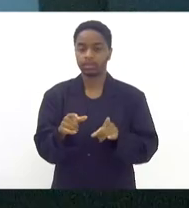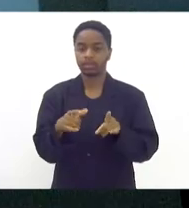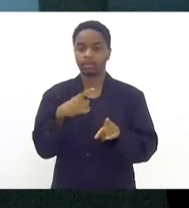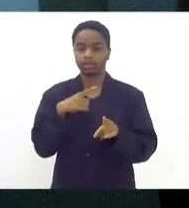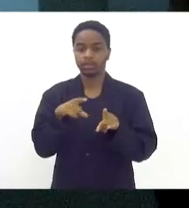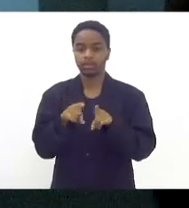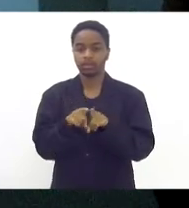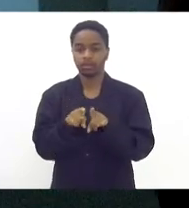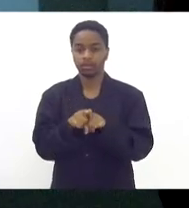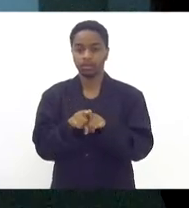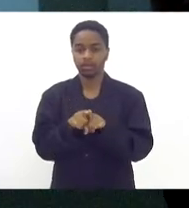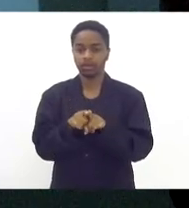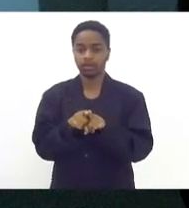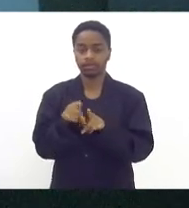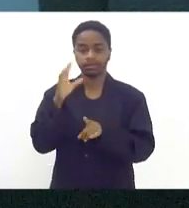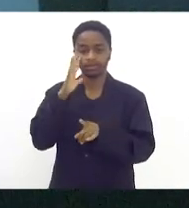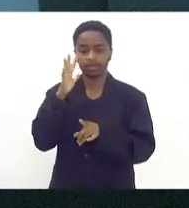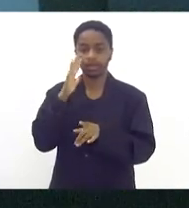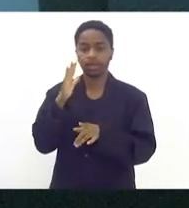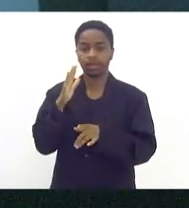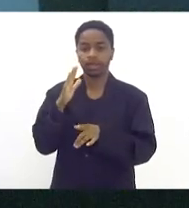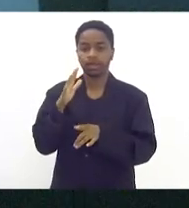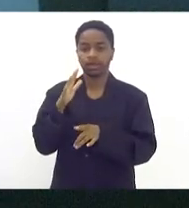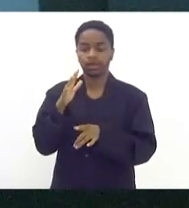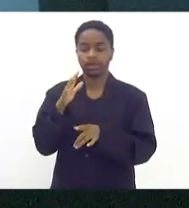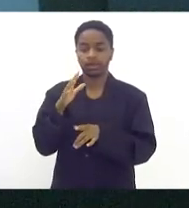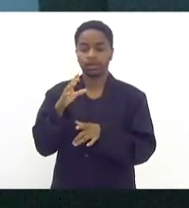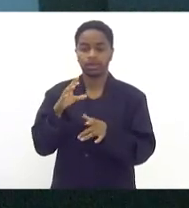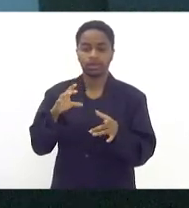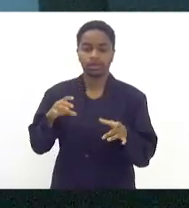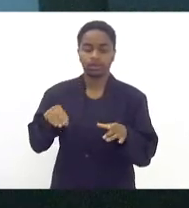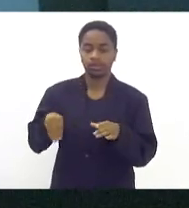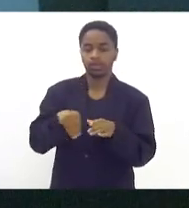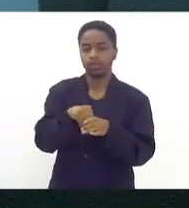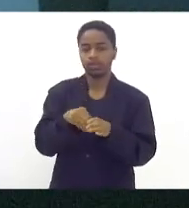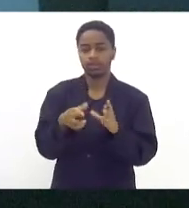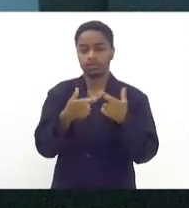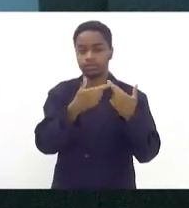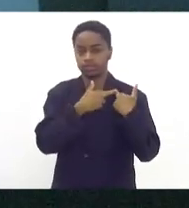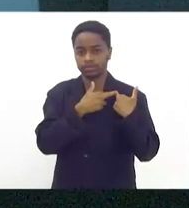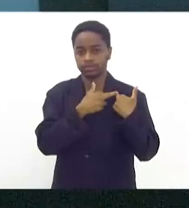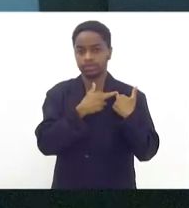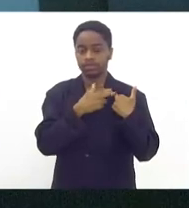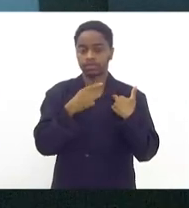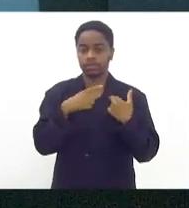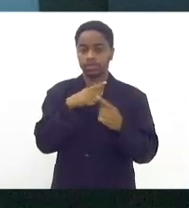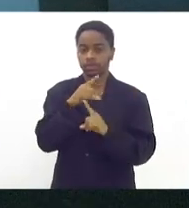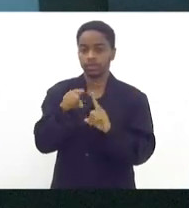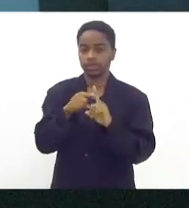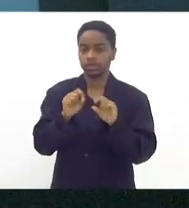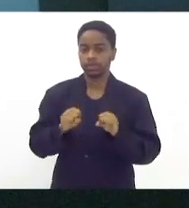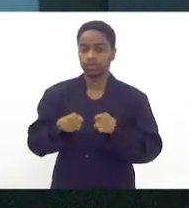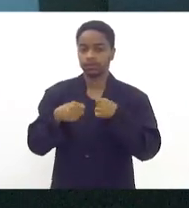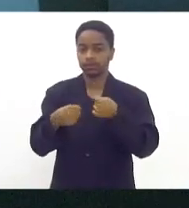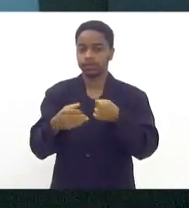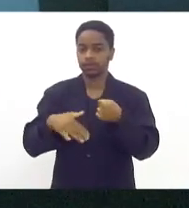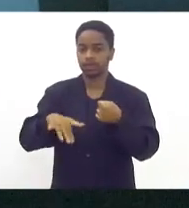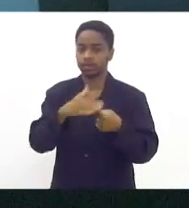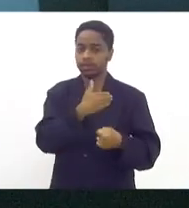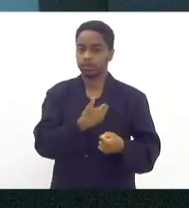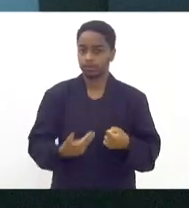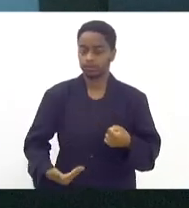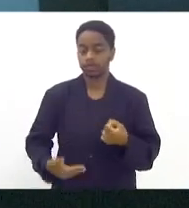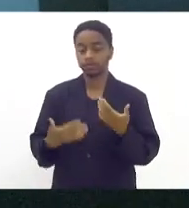que esta incorporação responsável Prime pelo pela defesa do interesse público então A análise Para